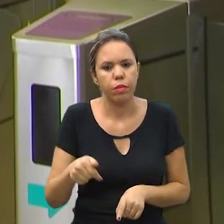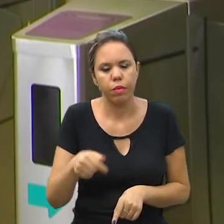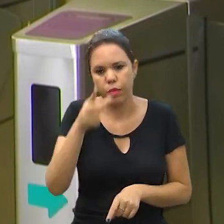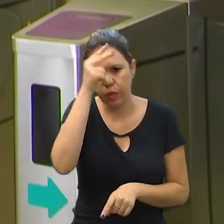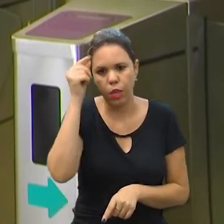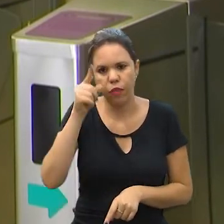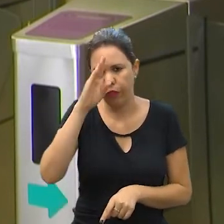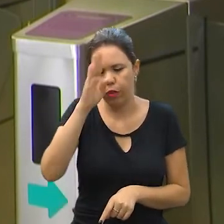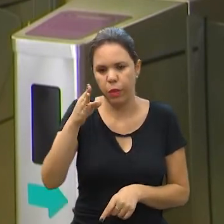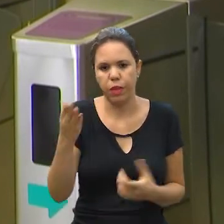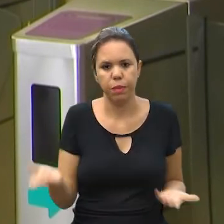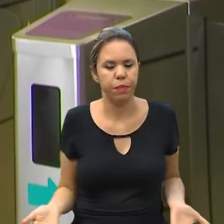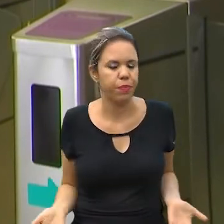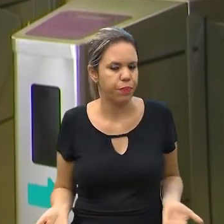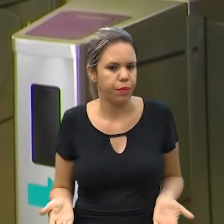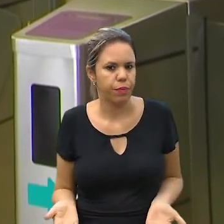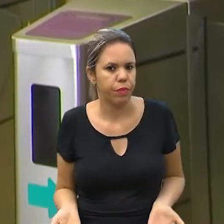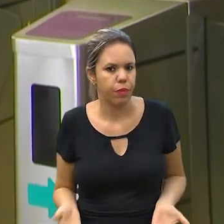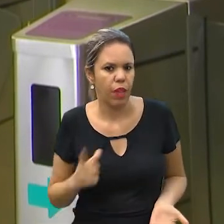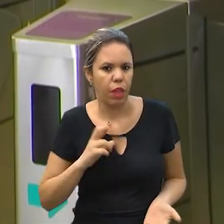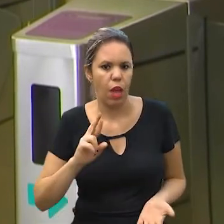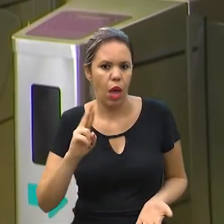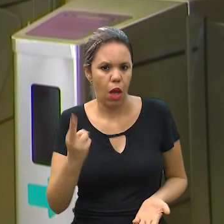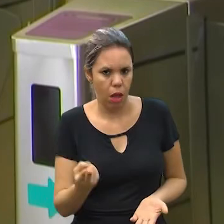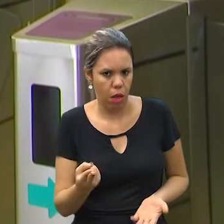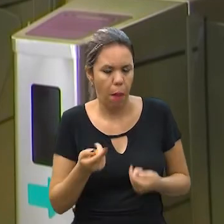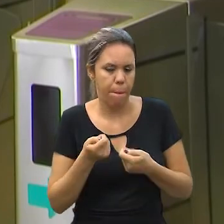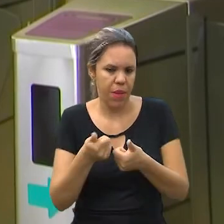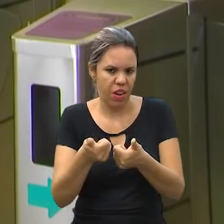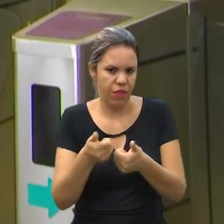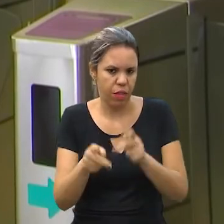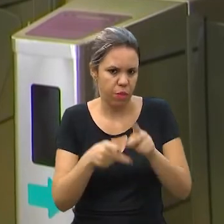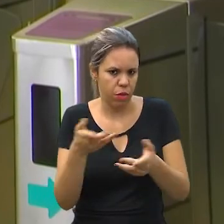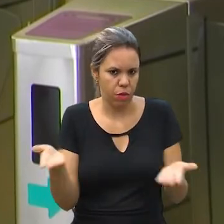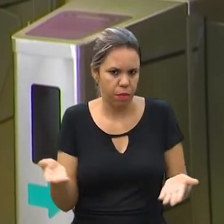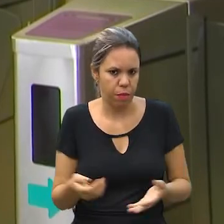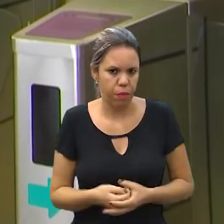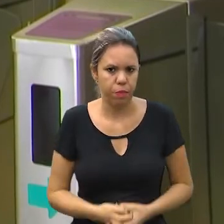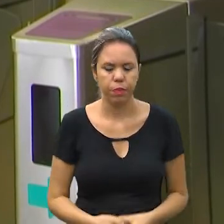público é fundamental nisso. Quer ter o retorno e benefício da população.